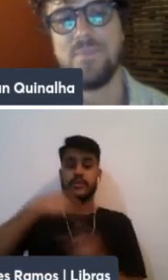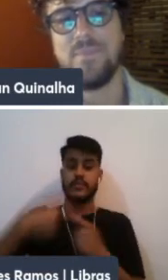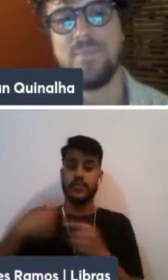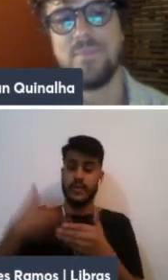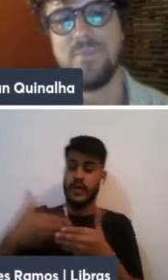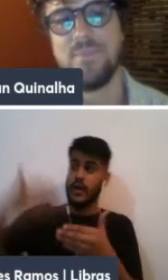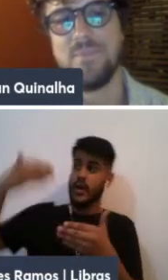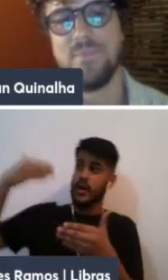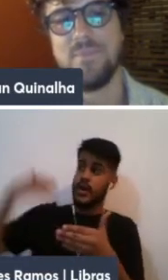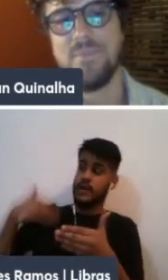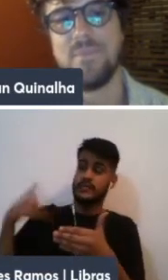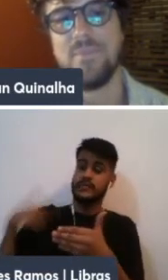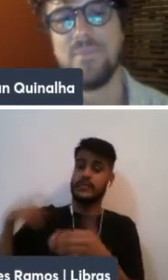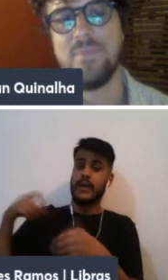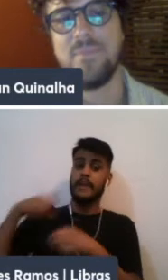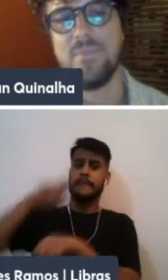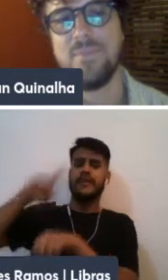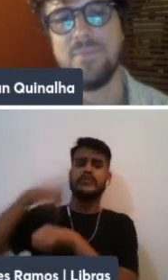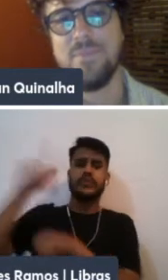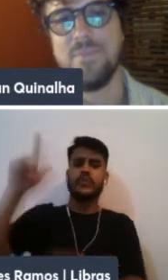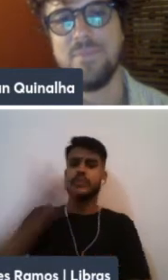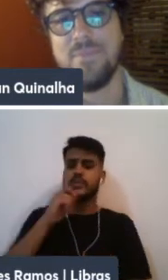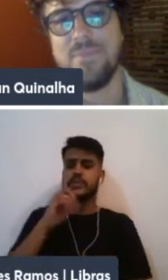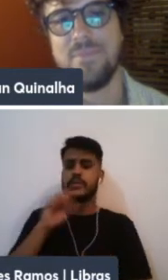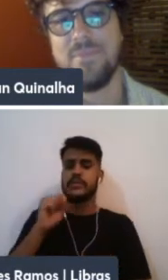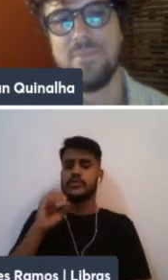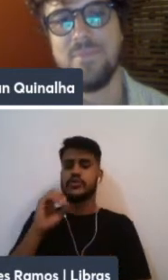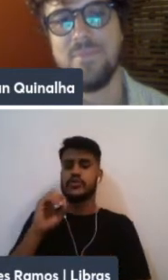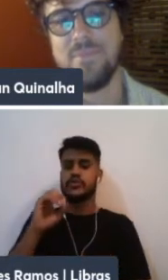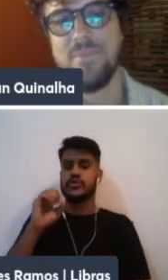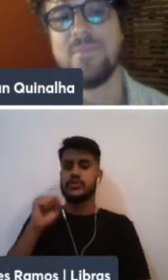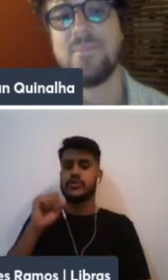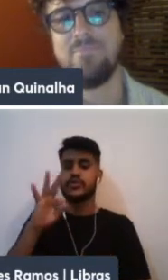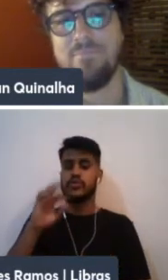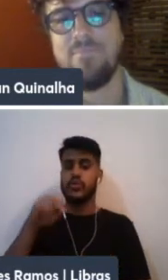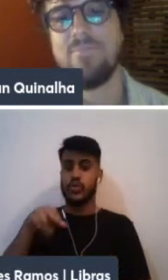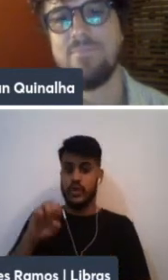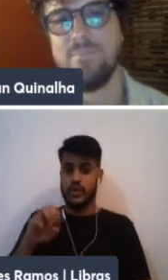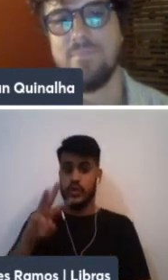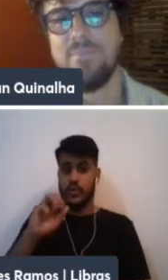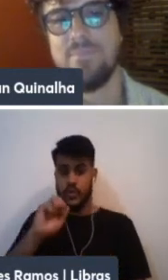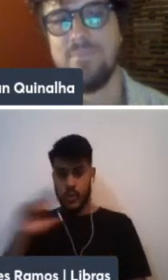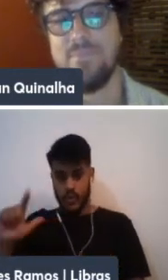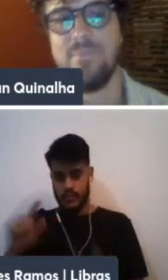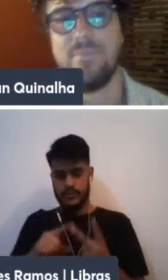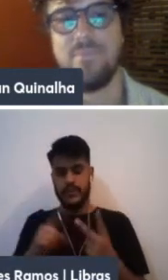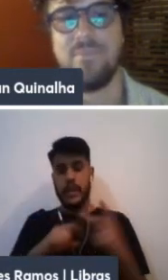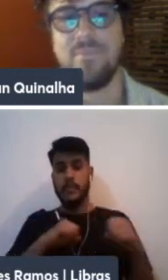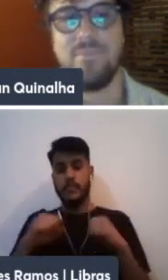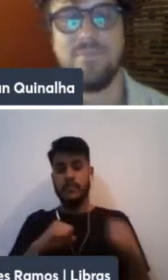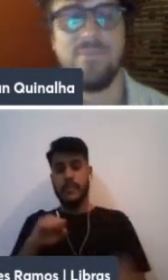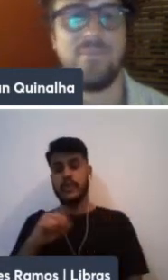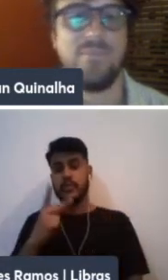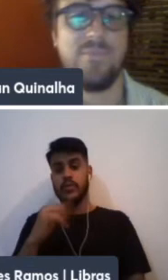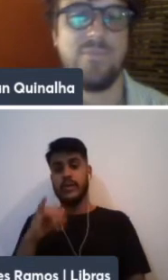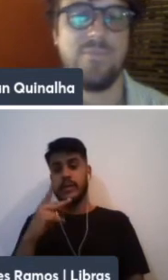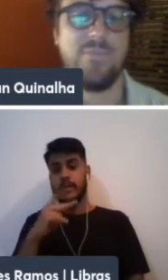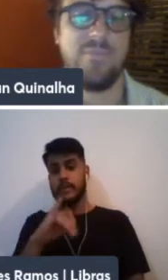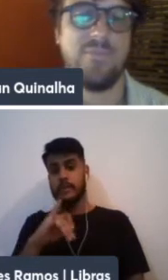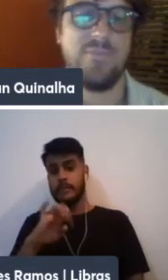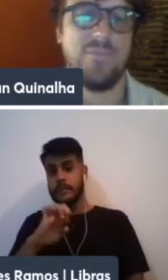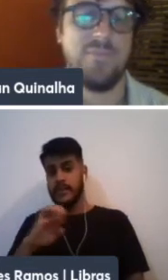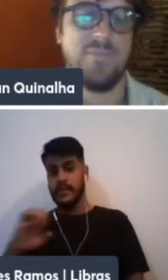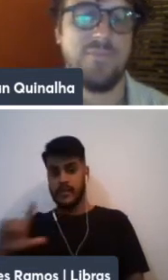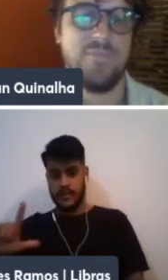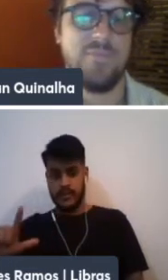do Stonewall, né? Enfim, já chegando aqui o movimento hippie, que eu considero até hoje o movimento